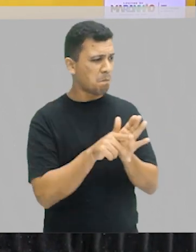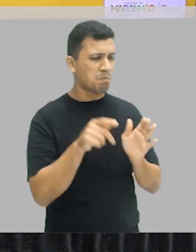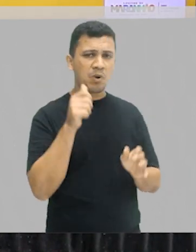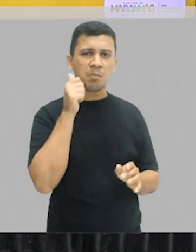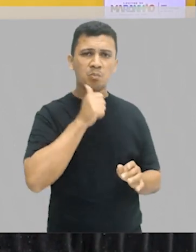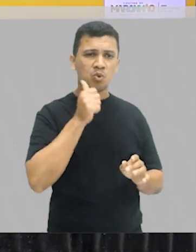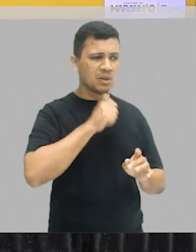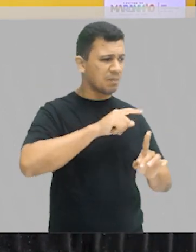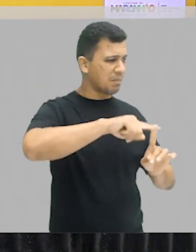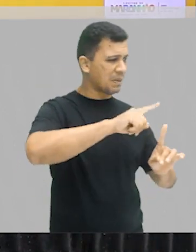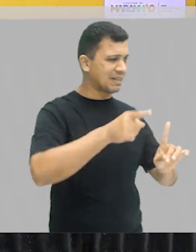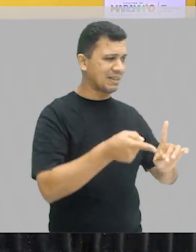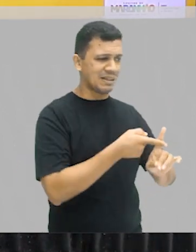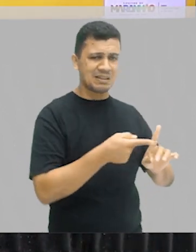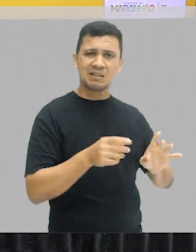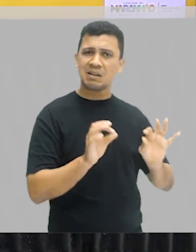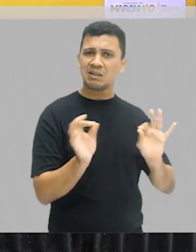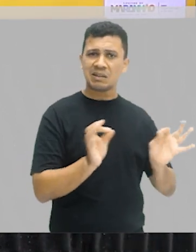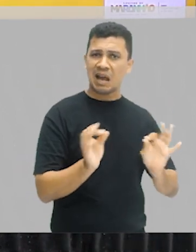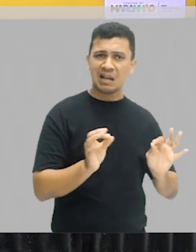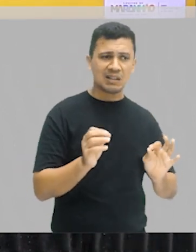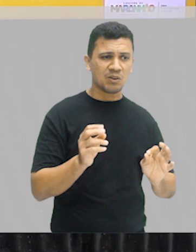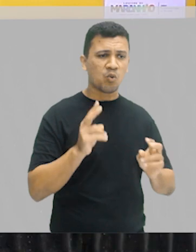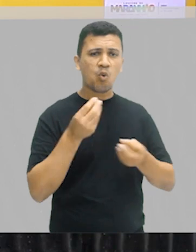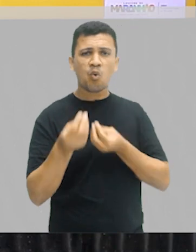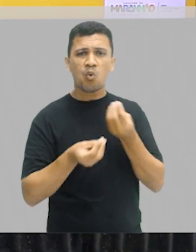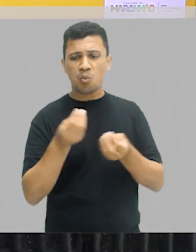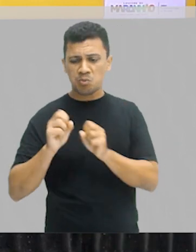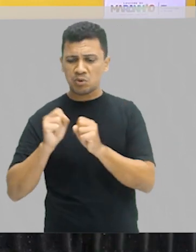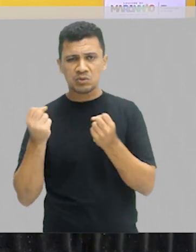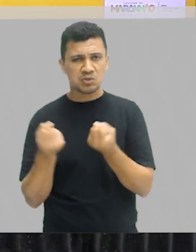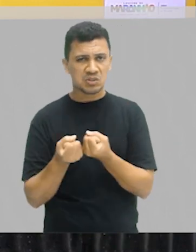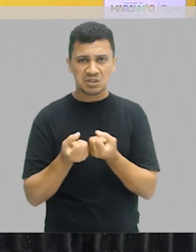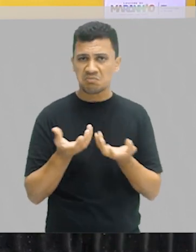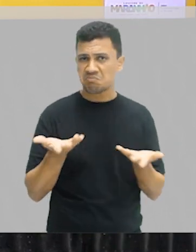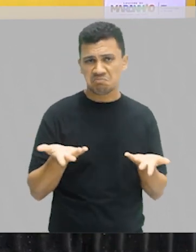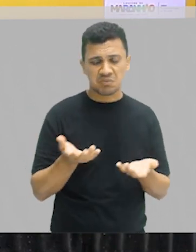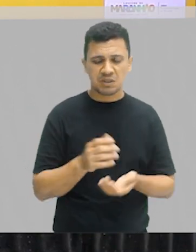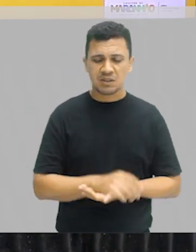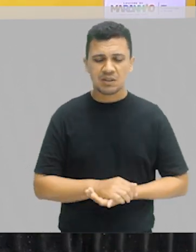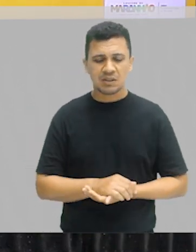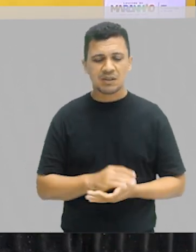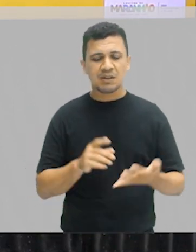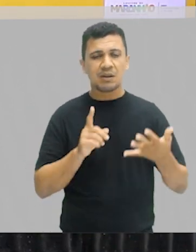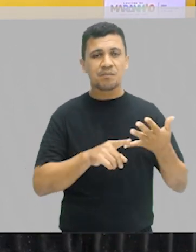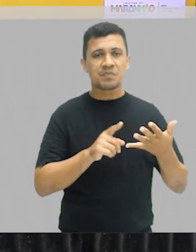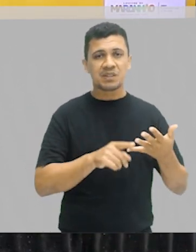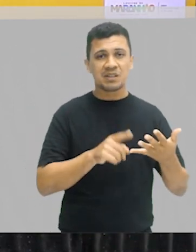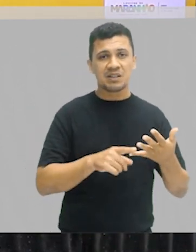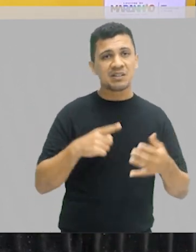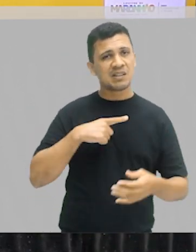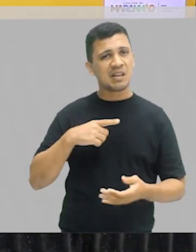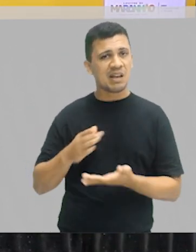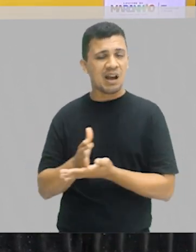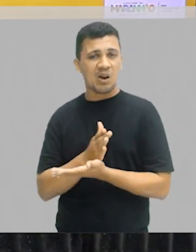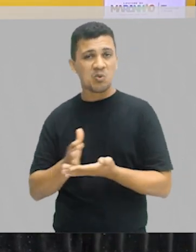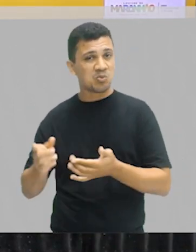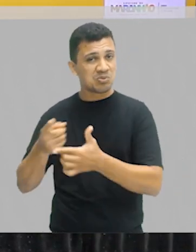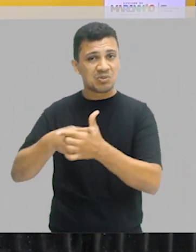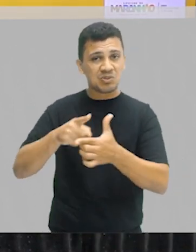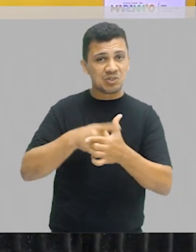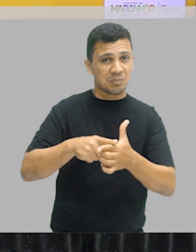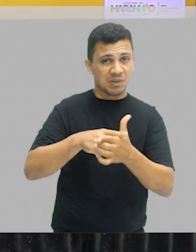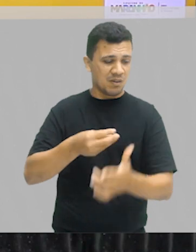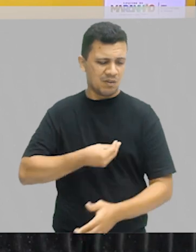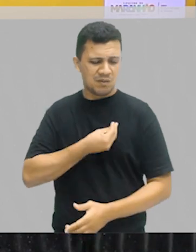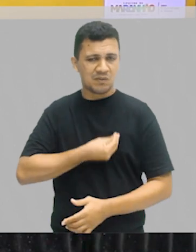à sociedade, como a sociedade vê e tal, essas coisas. E a argumentação a partir da discussão acerca de dilemas existenciais também está fora